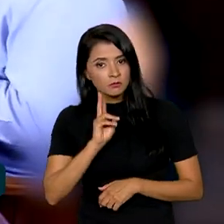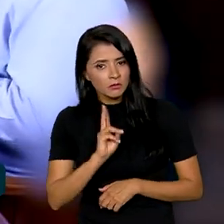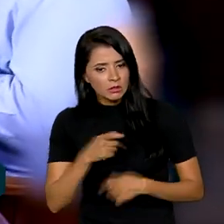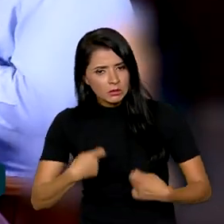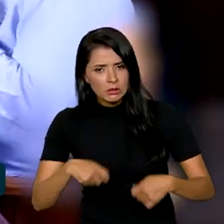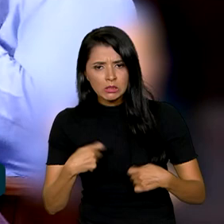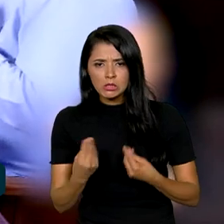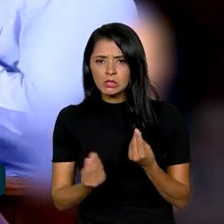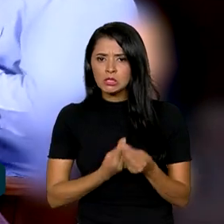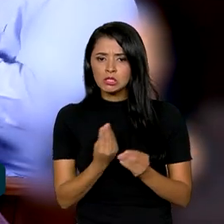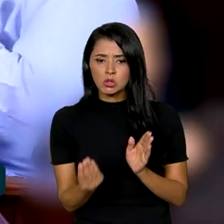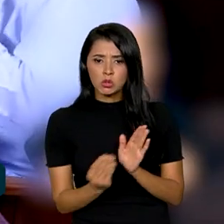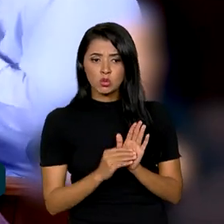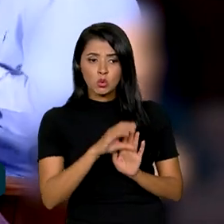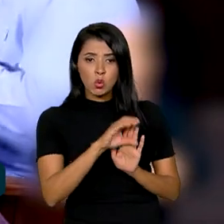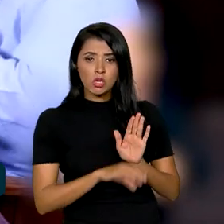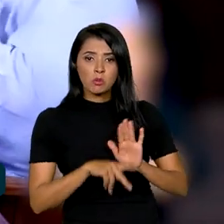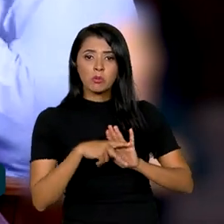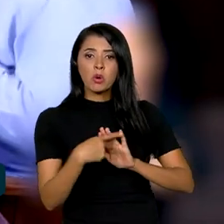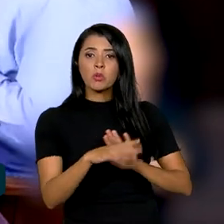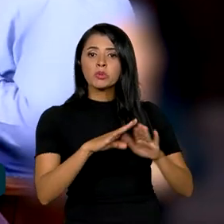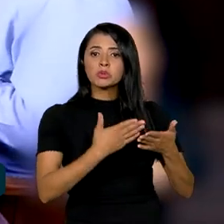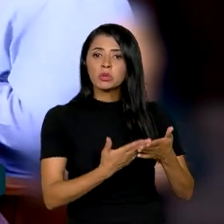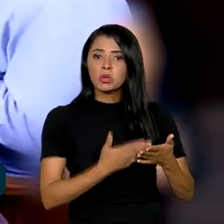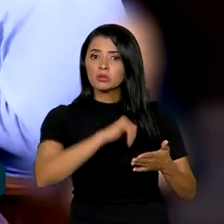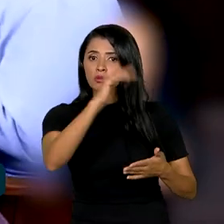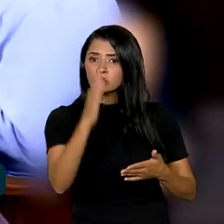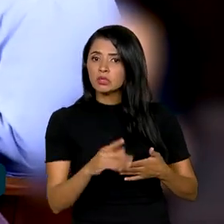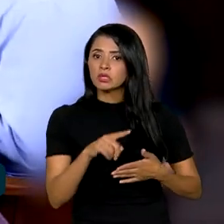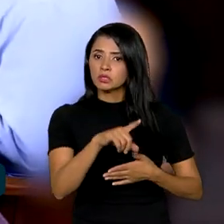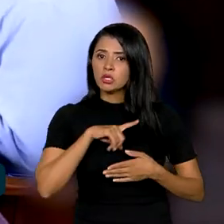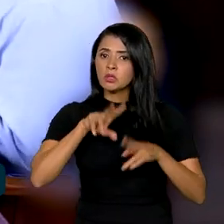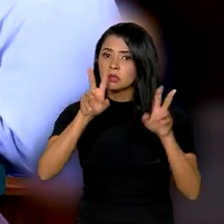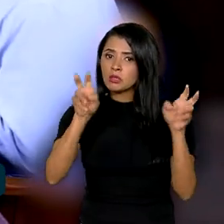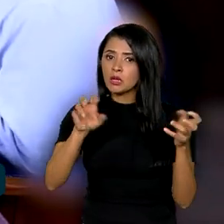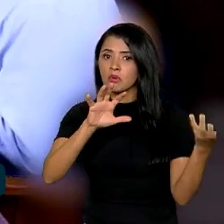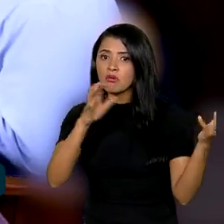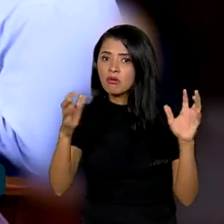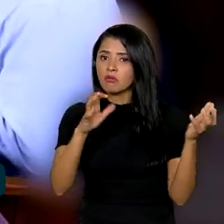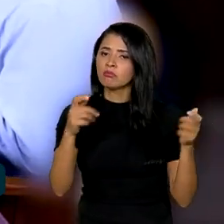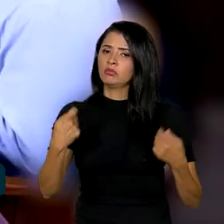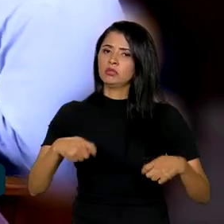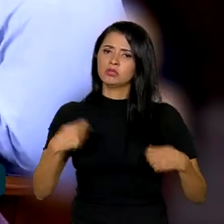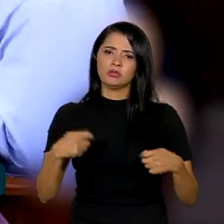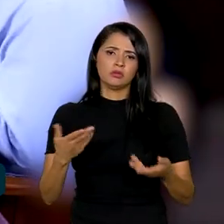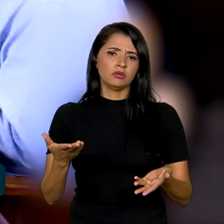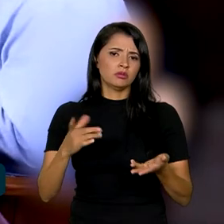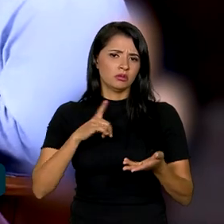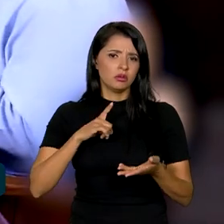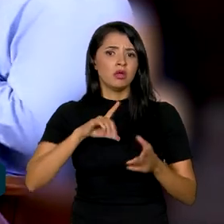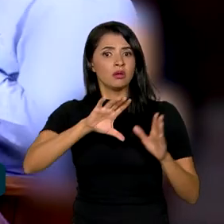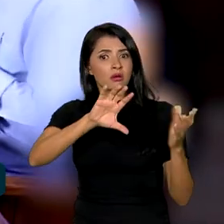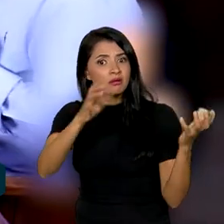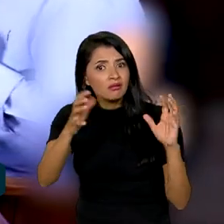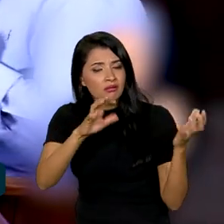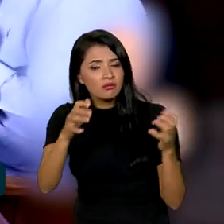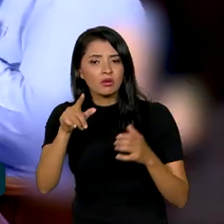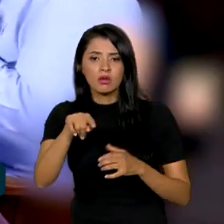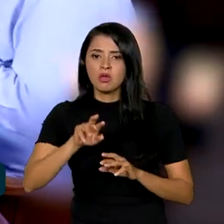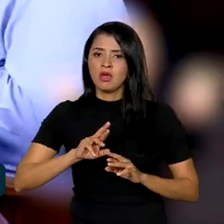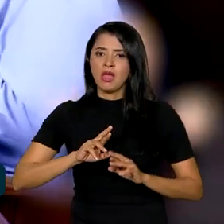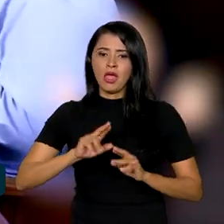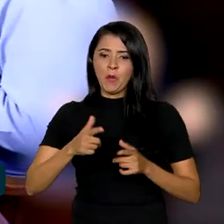colocar no currículo escolar brasileiro a questão do clima. A questão do clima não é